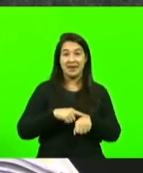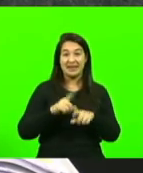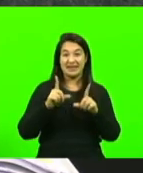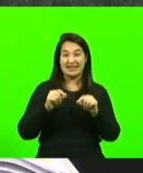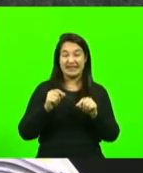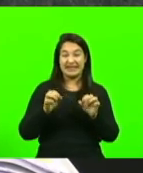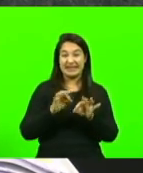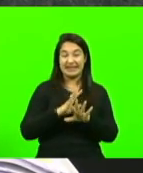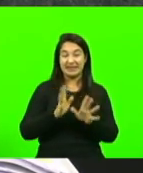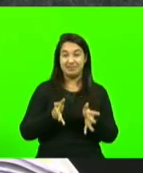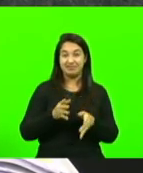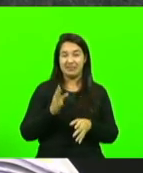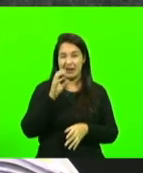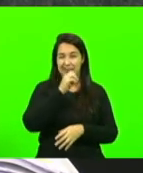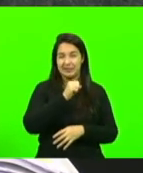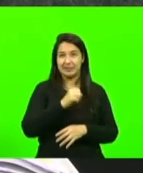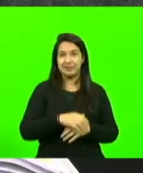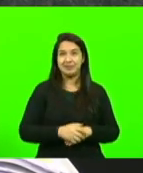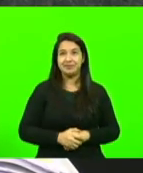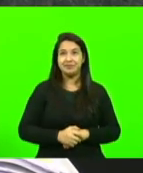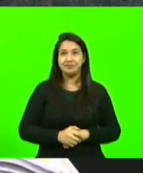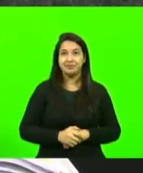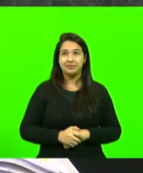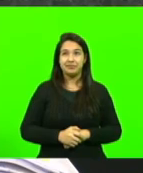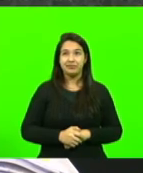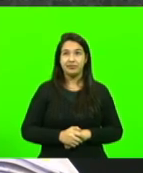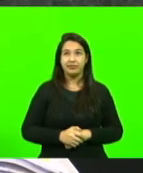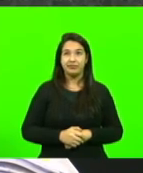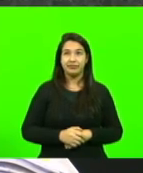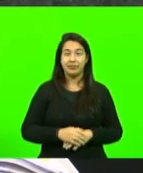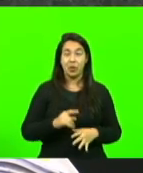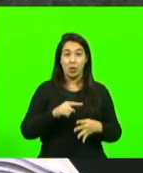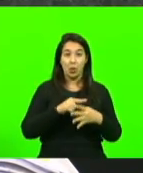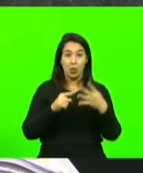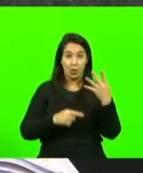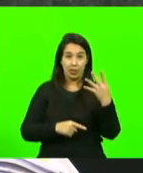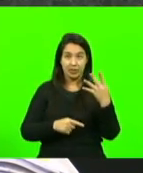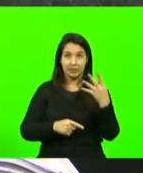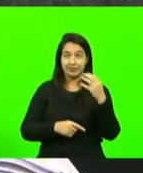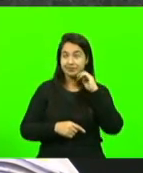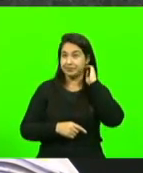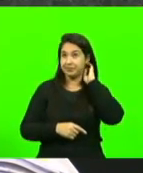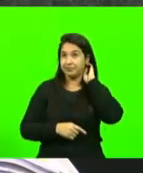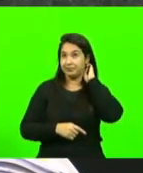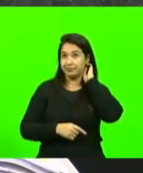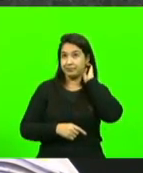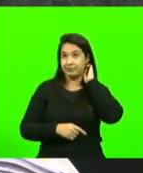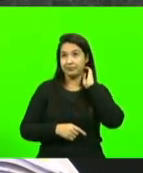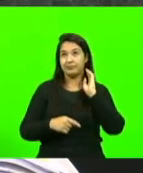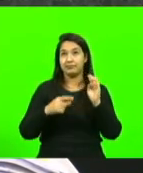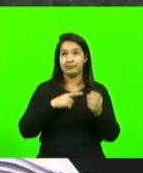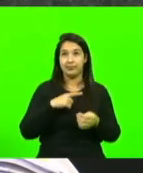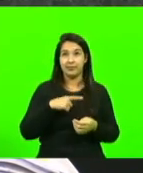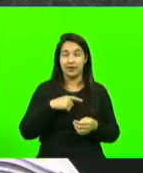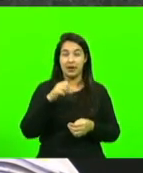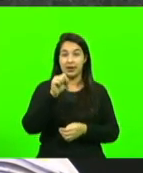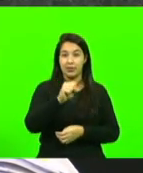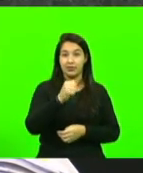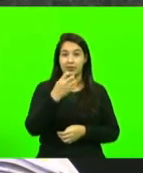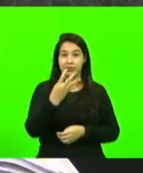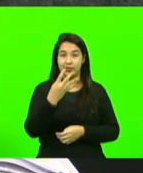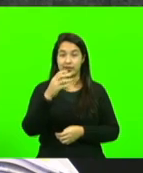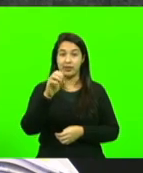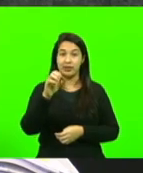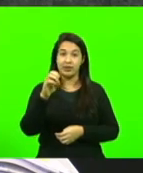diz o seguinte tá ó os quatro países esteja bem houveram 884